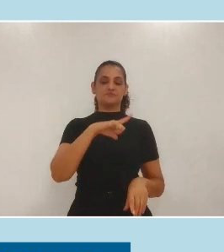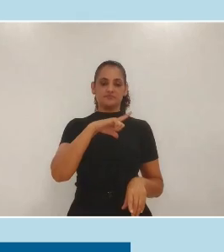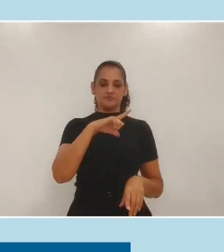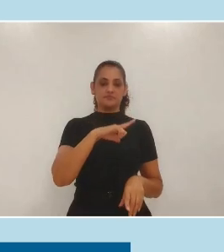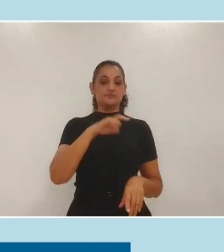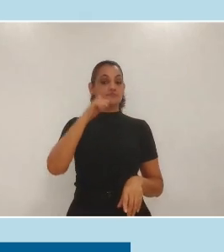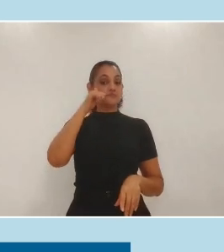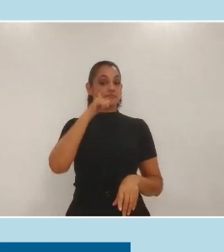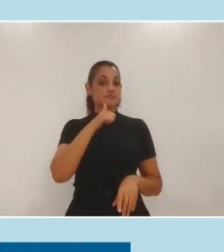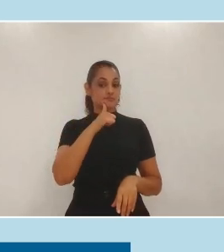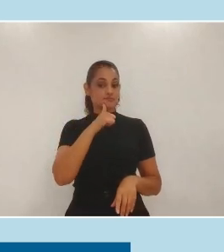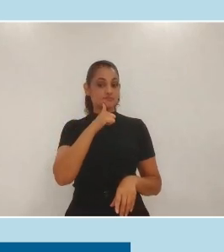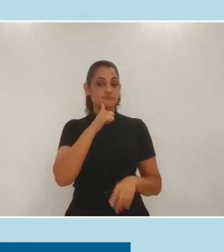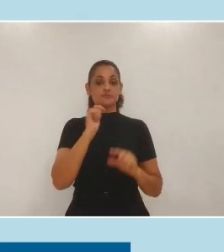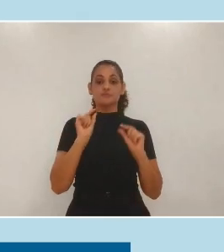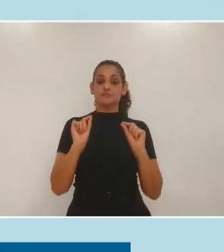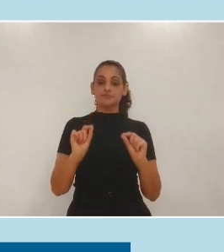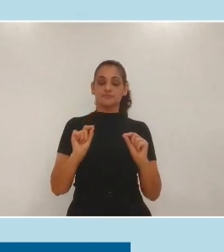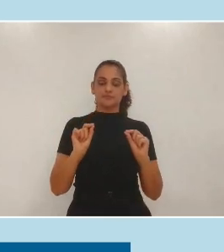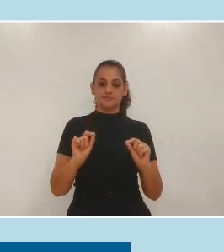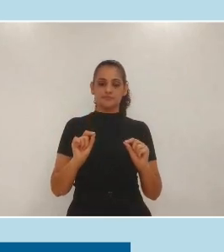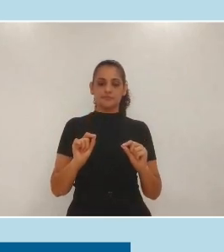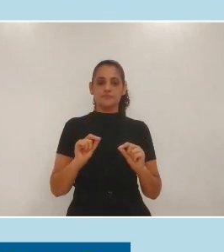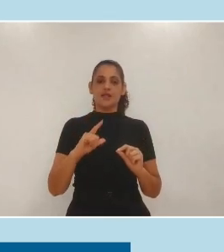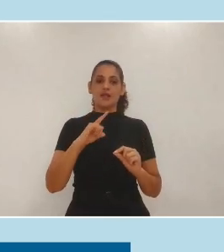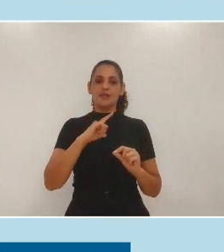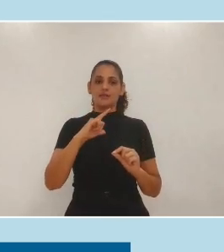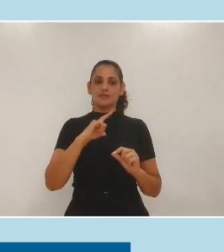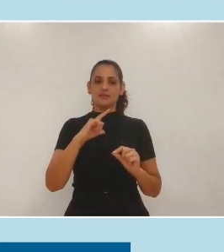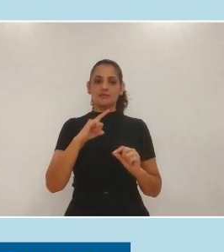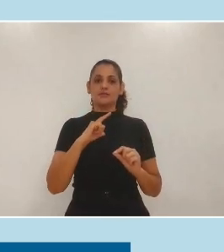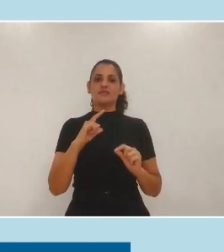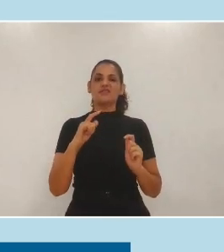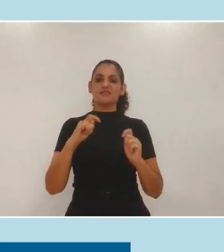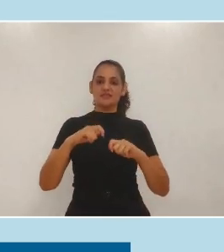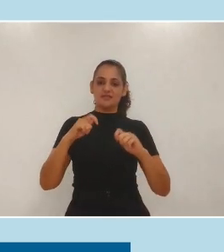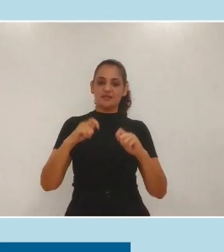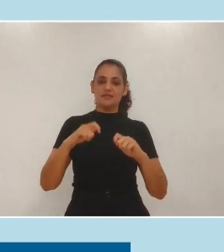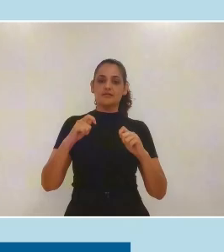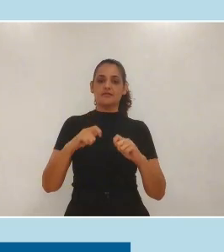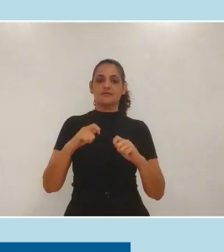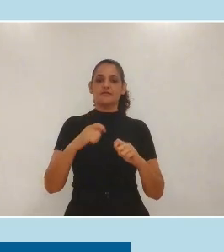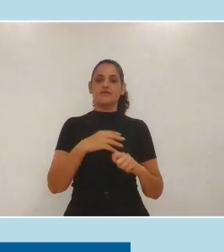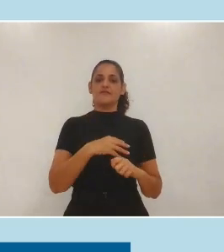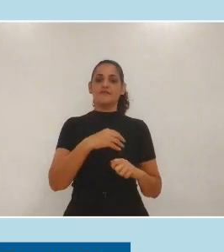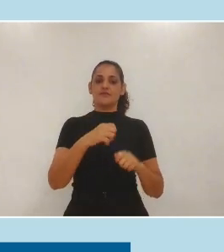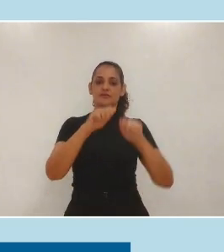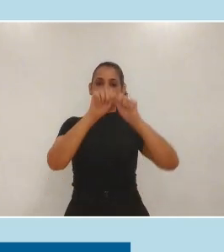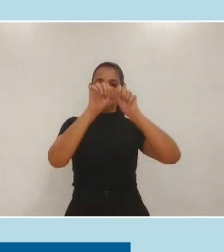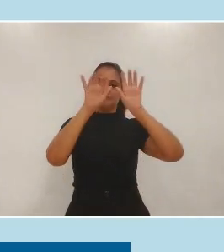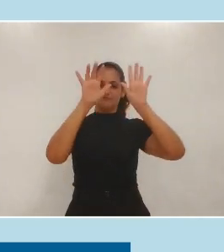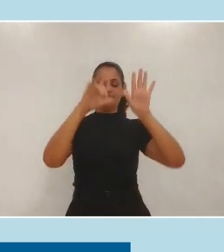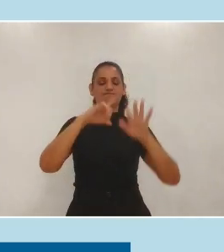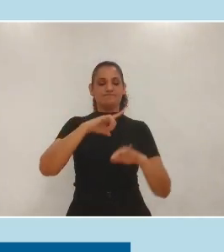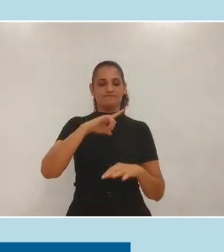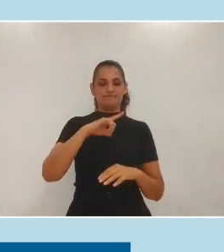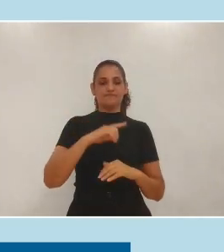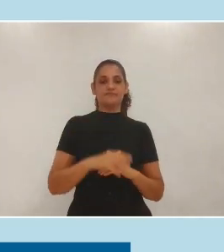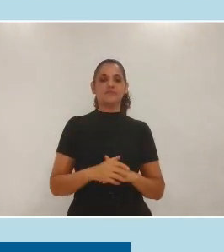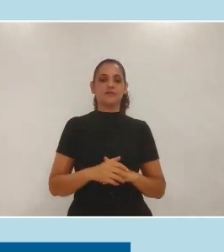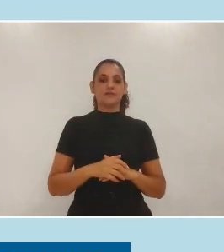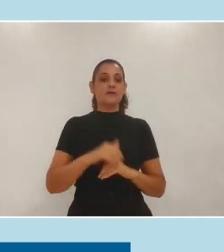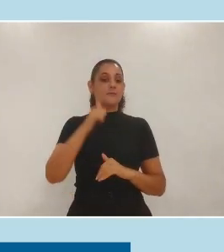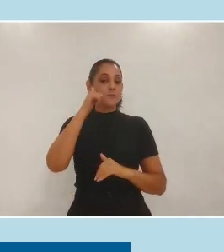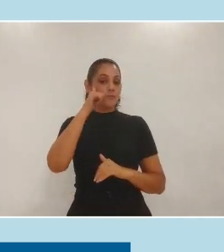mulheres sedianas, elas têm muito mais probabilidade de ter filhos autistas. Então, mulheres